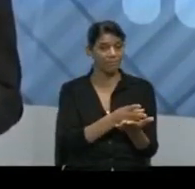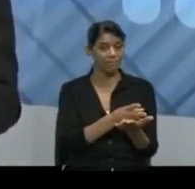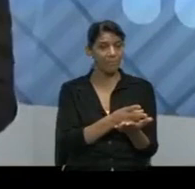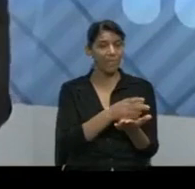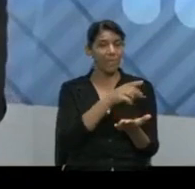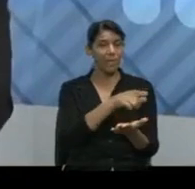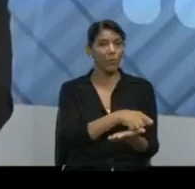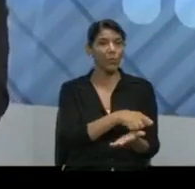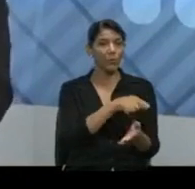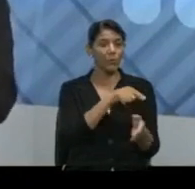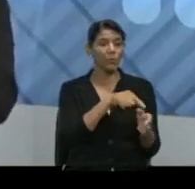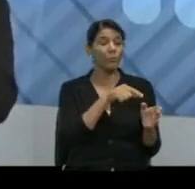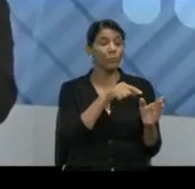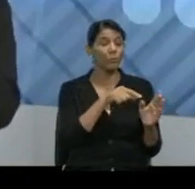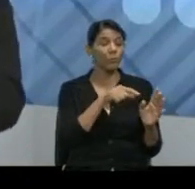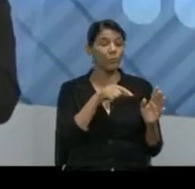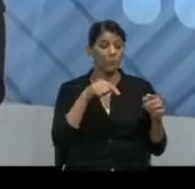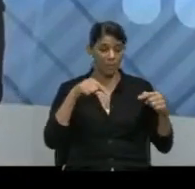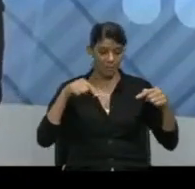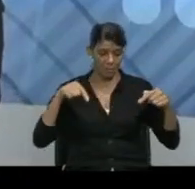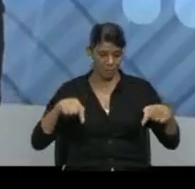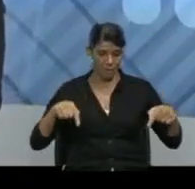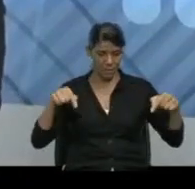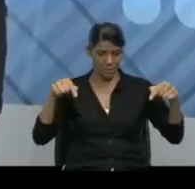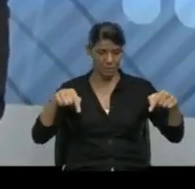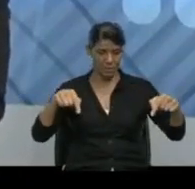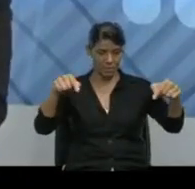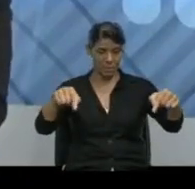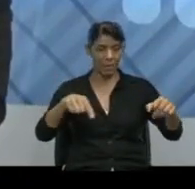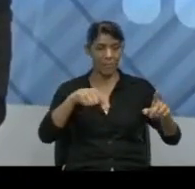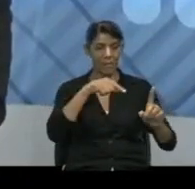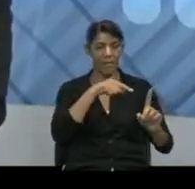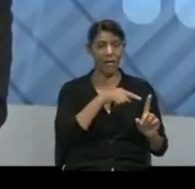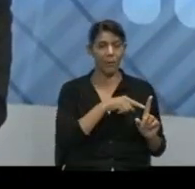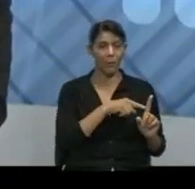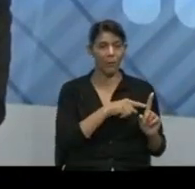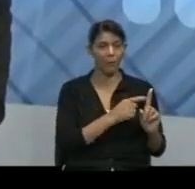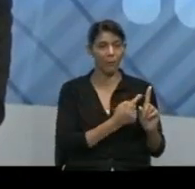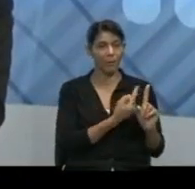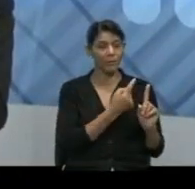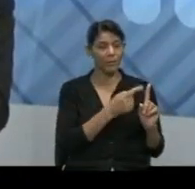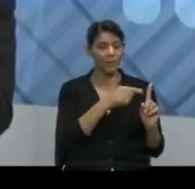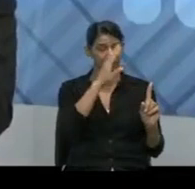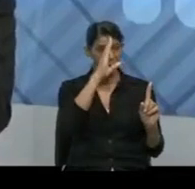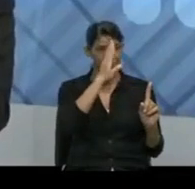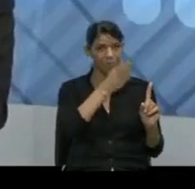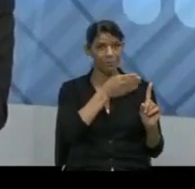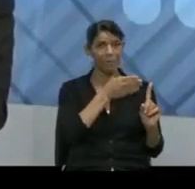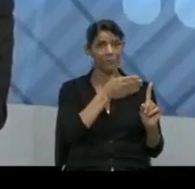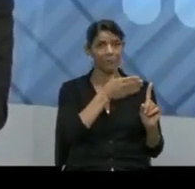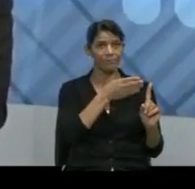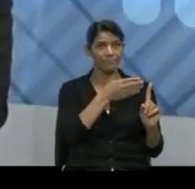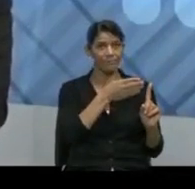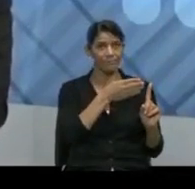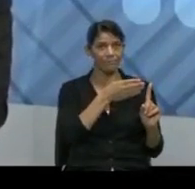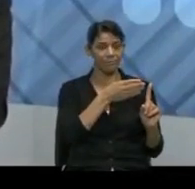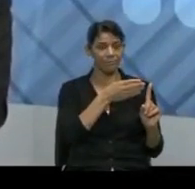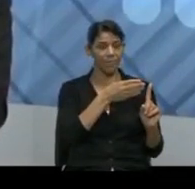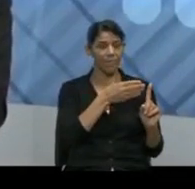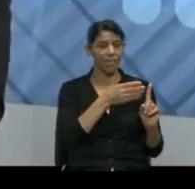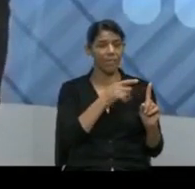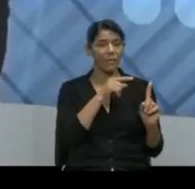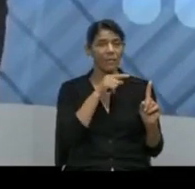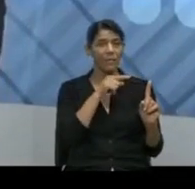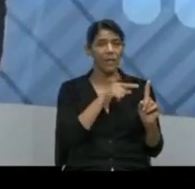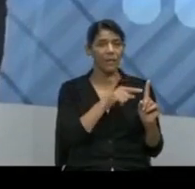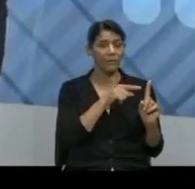um ponto principal. Tá? Aquele piquete mais alto ali, aquele que você observou que está o ponto mais